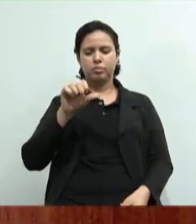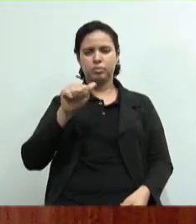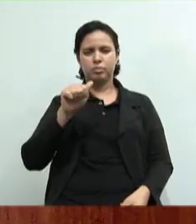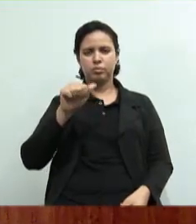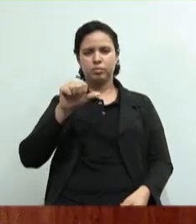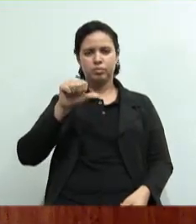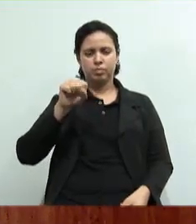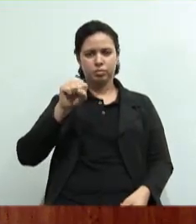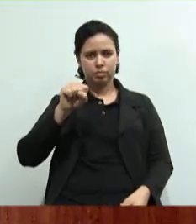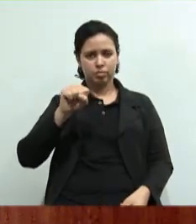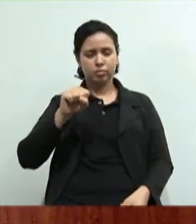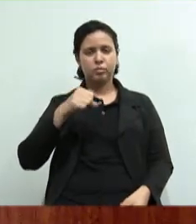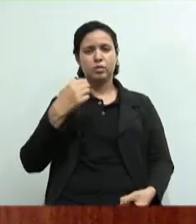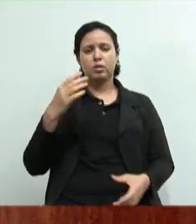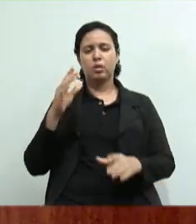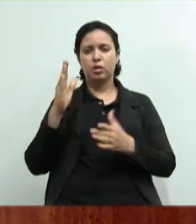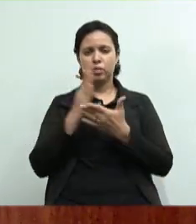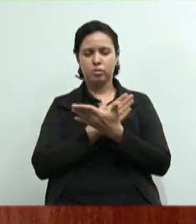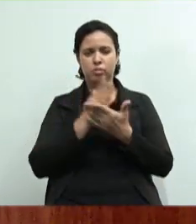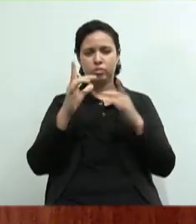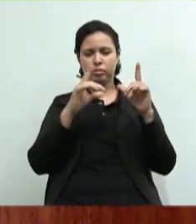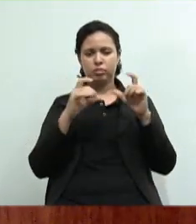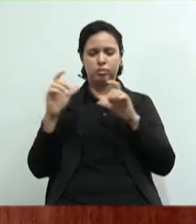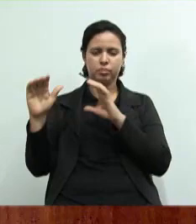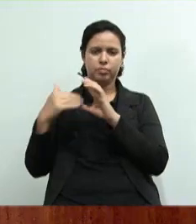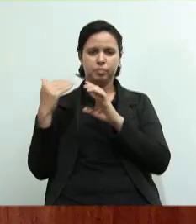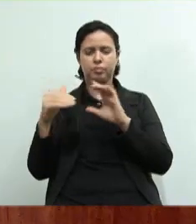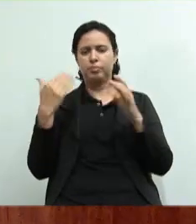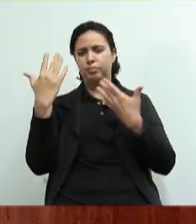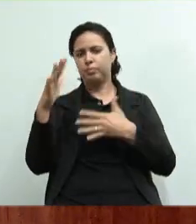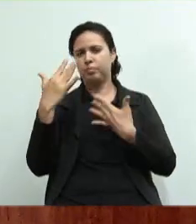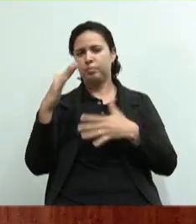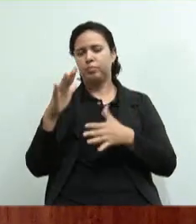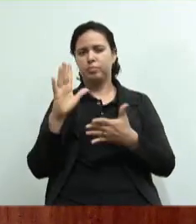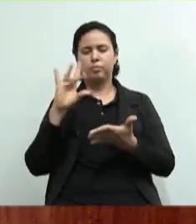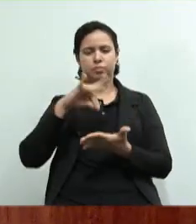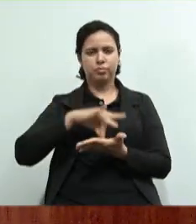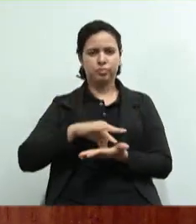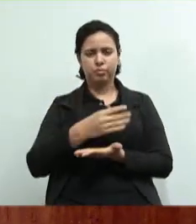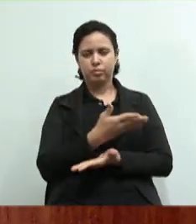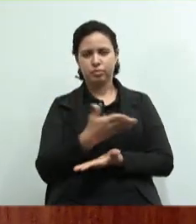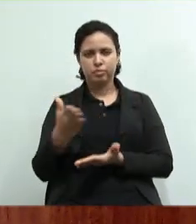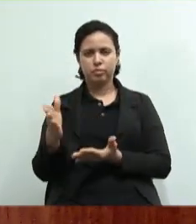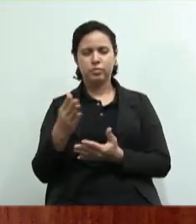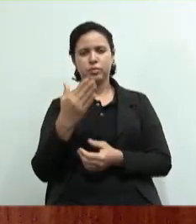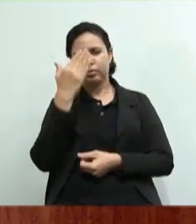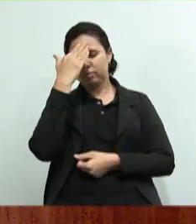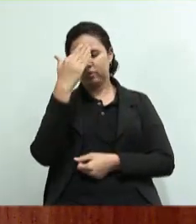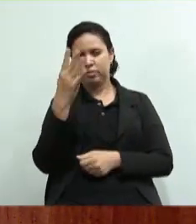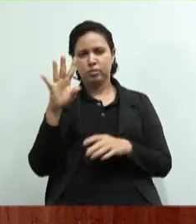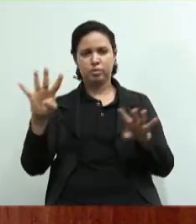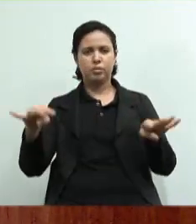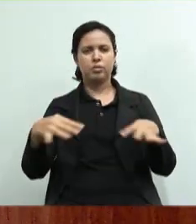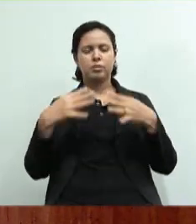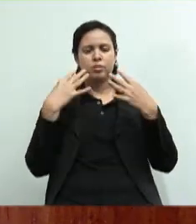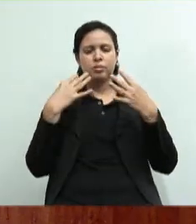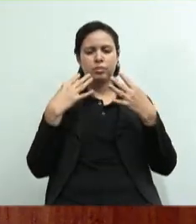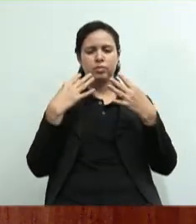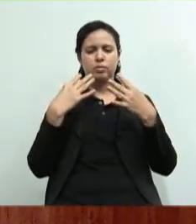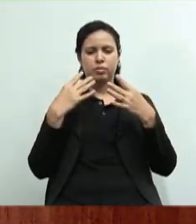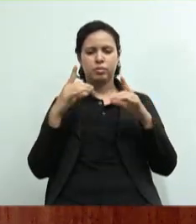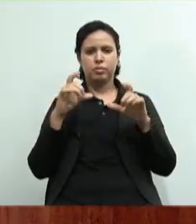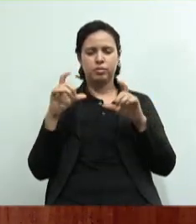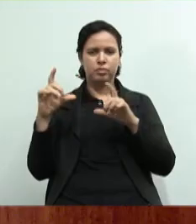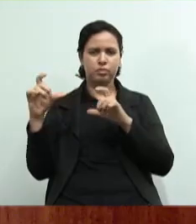Então, eles estão enviando algumas fotos aqui. Parabéns, tá, pela presença de vocês. Obrigado pela atenção. Todo mundo atento mesmo, enviaram a